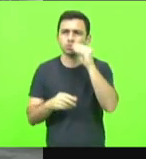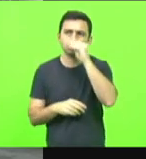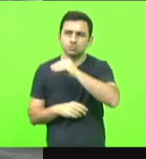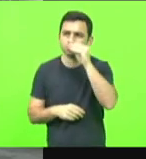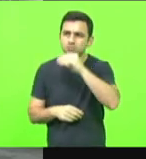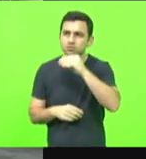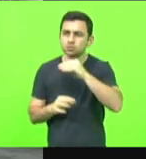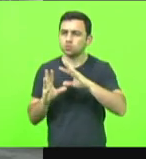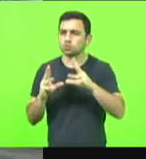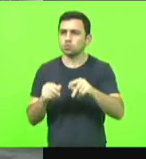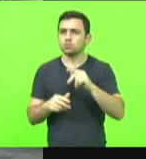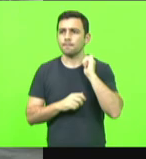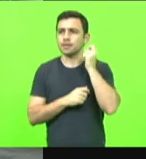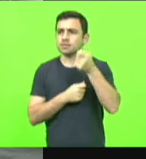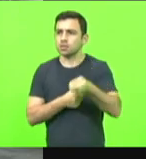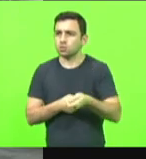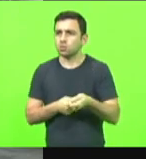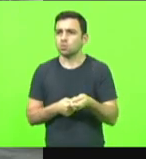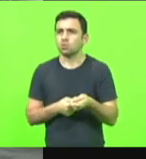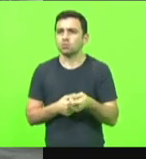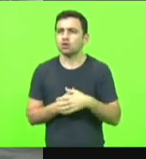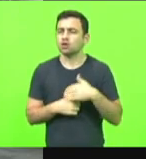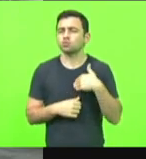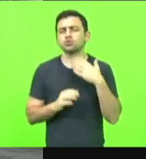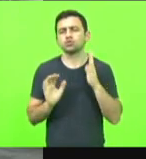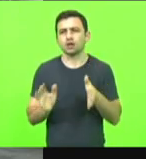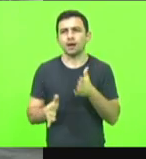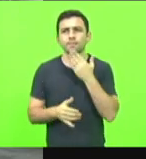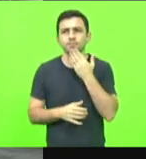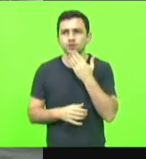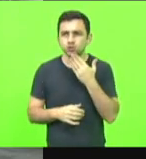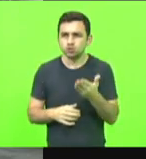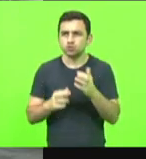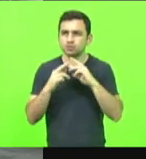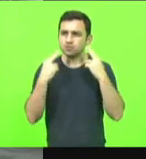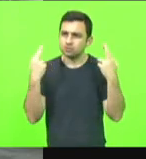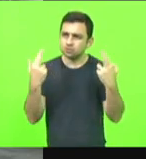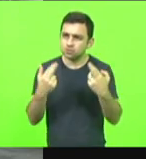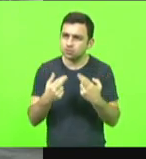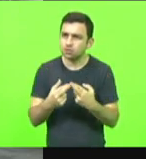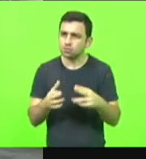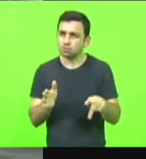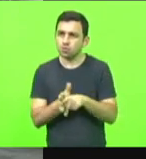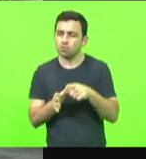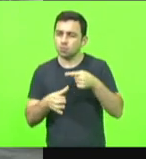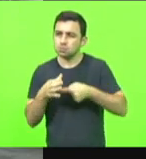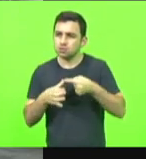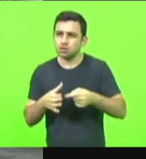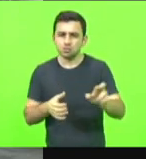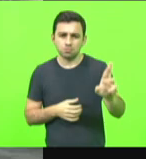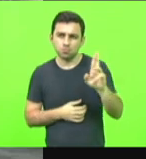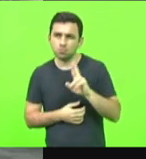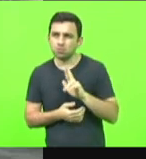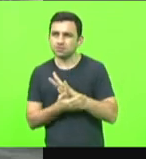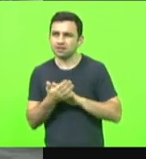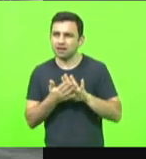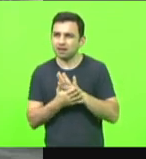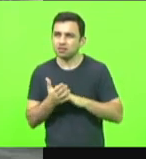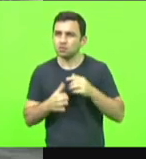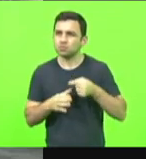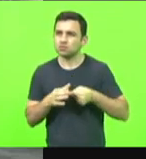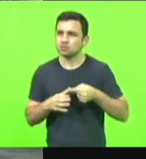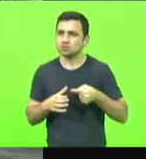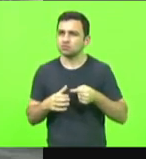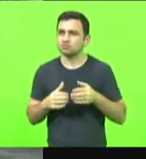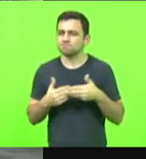pescadores. Não deram, eu já solicitei aqui algum tipo de reunião através da nossa comissão, não responderam à nossa comissão, ou seja,